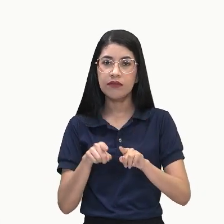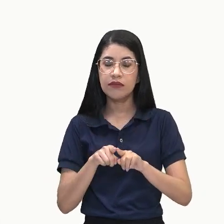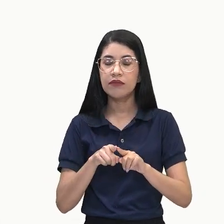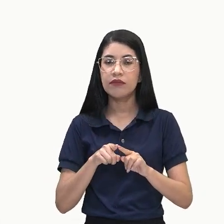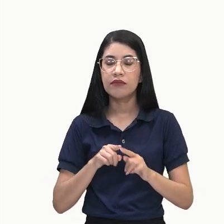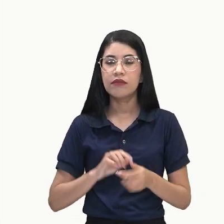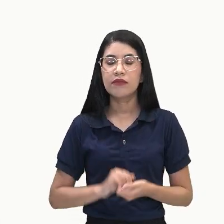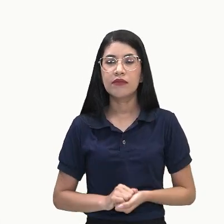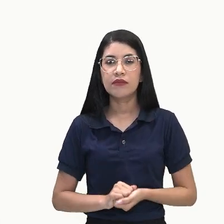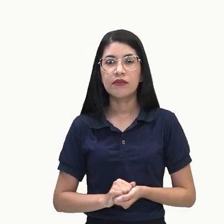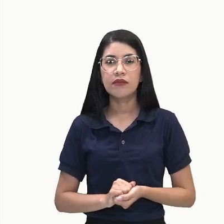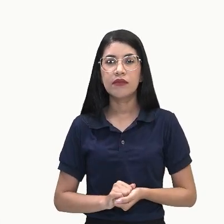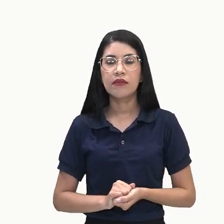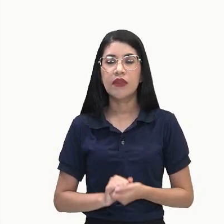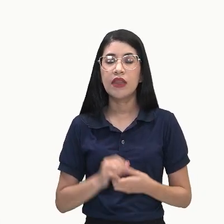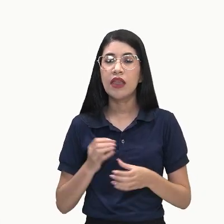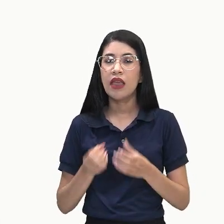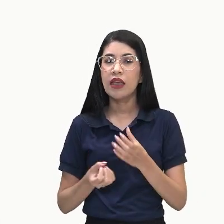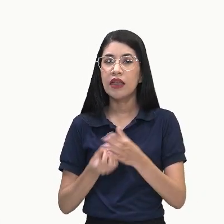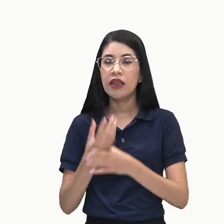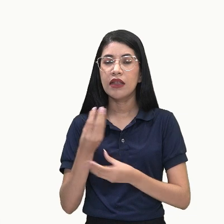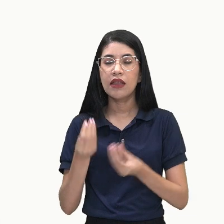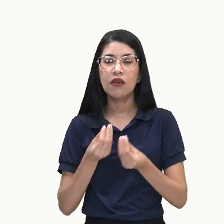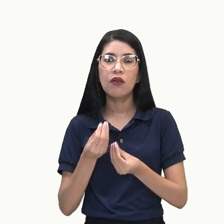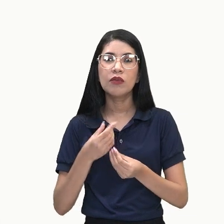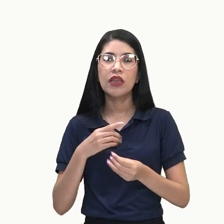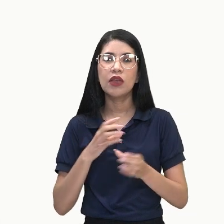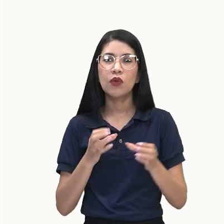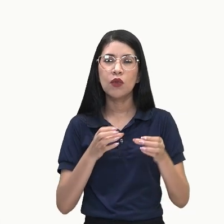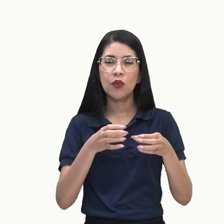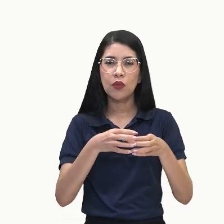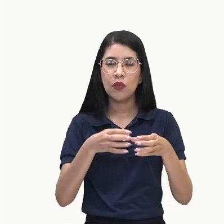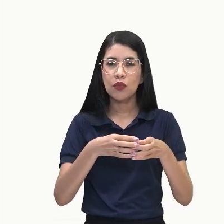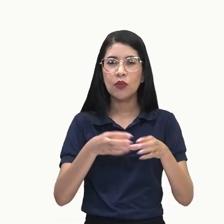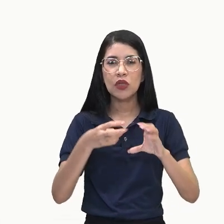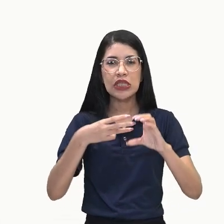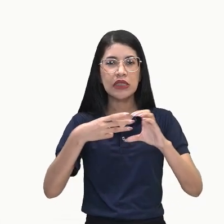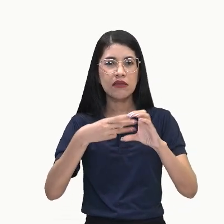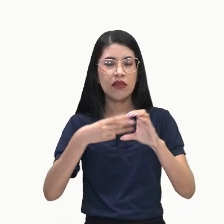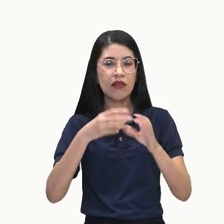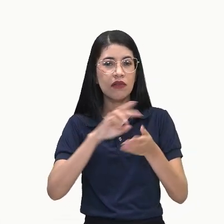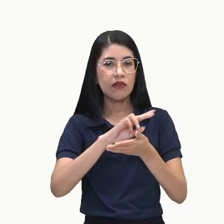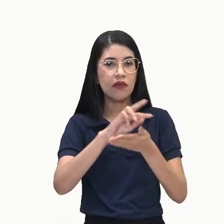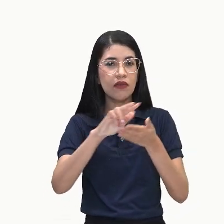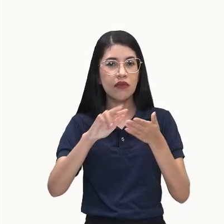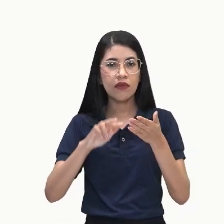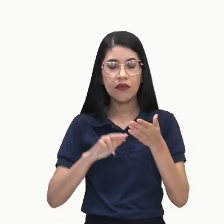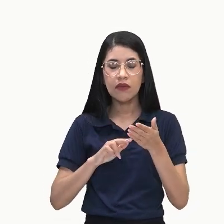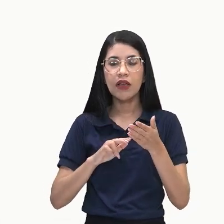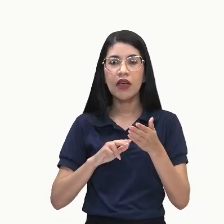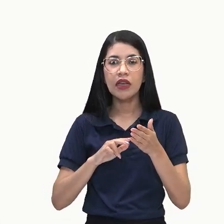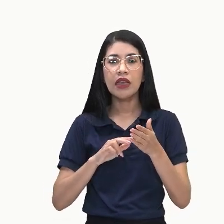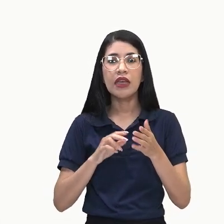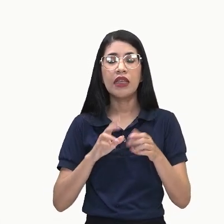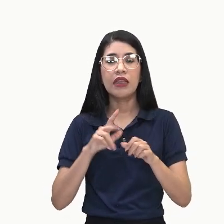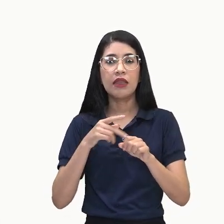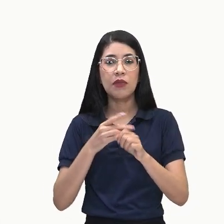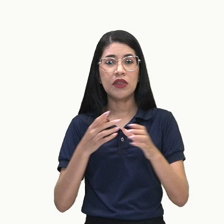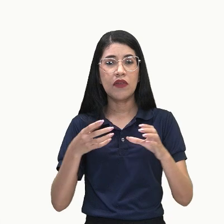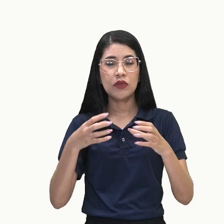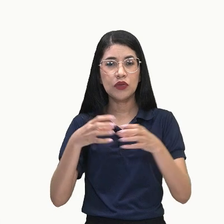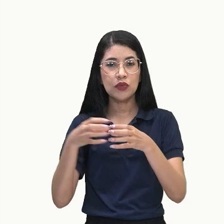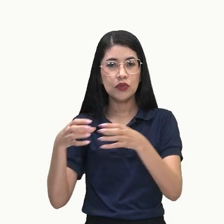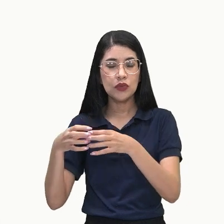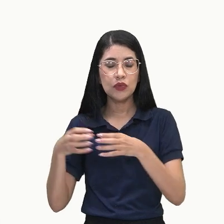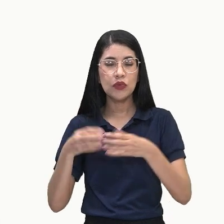que é formada por um conjunto de células, que o conjunto de células vão formar os tecidos,